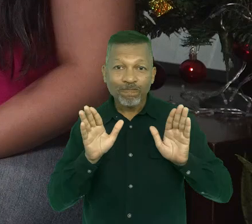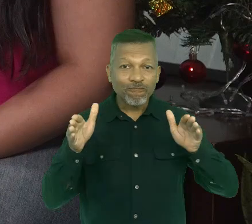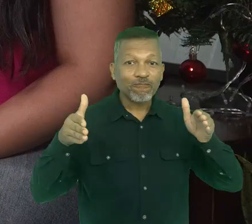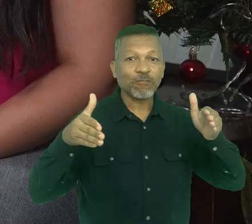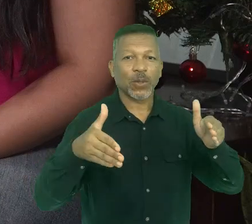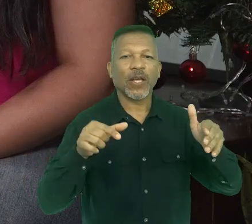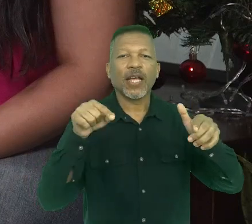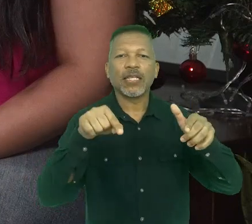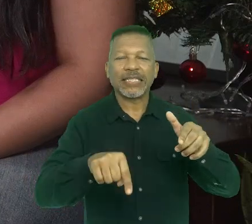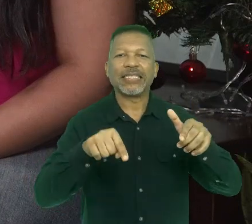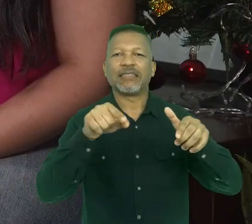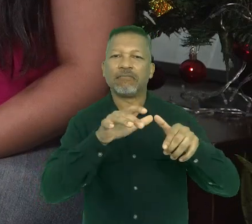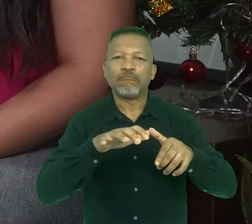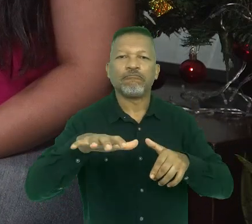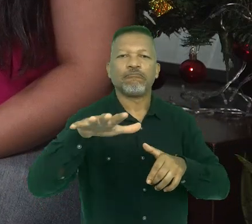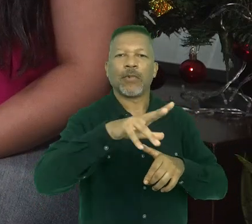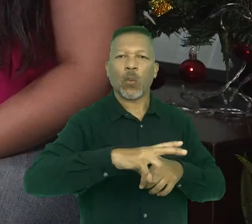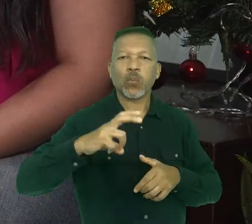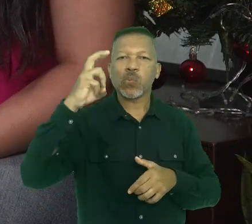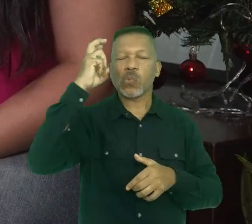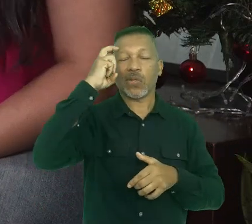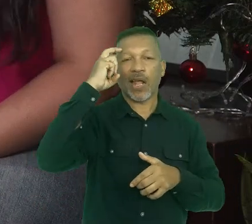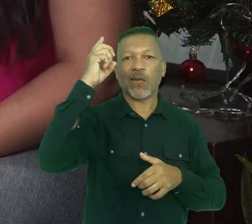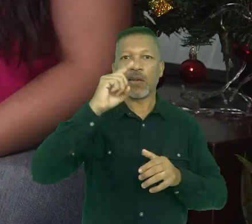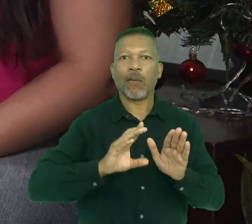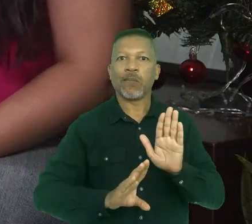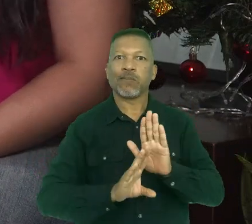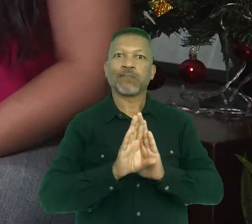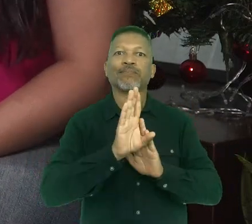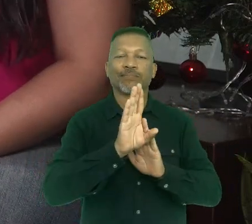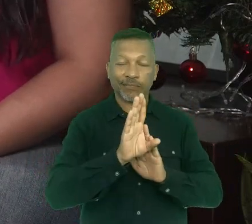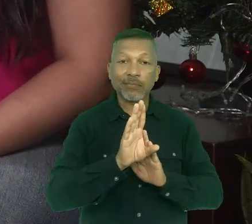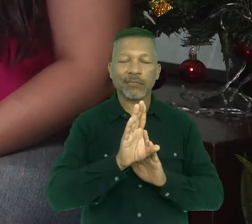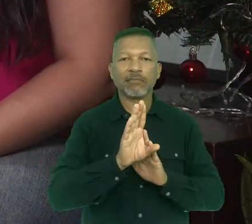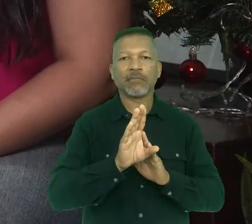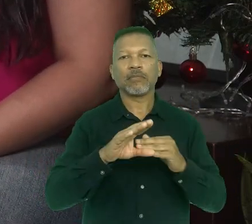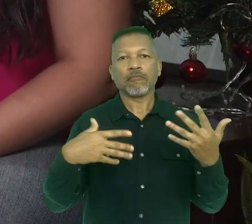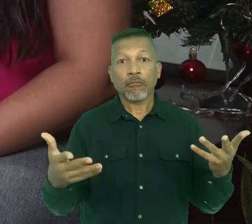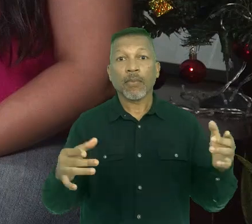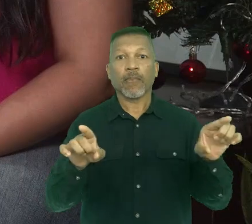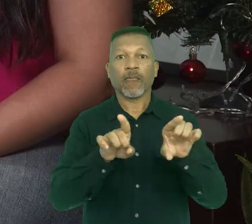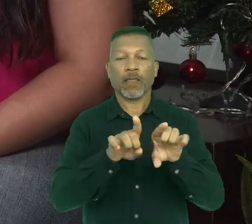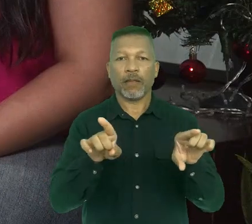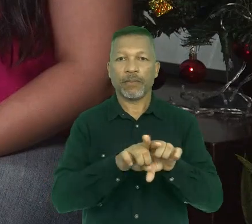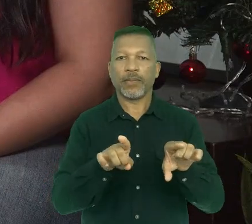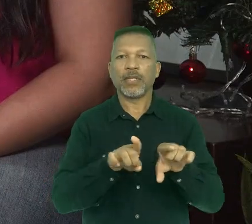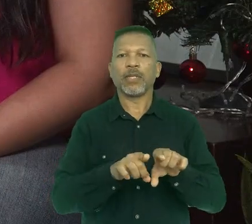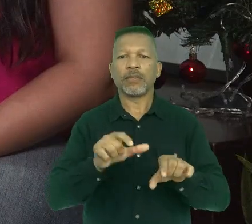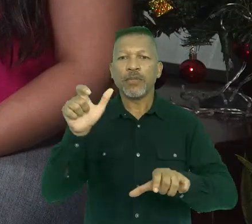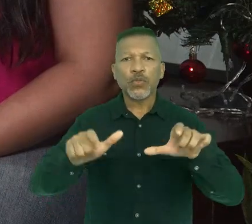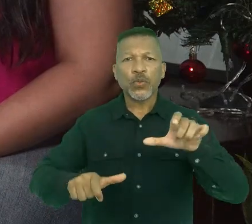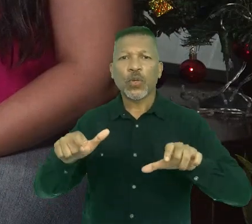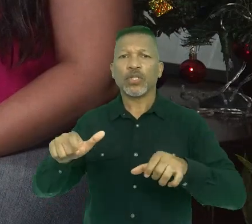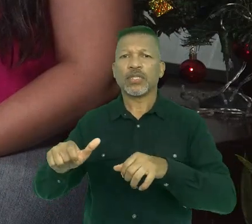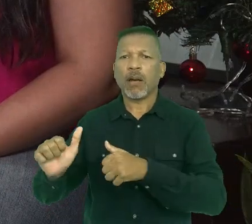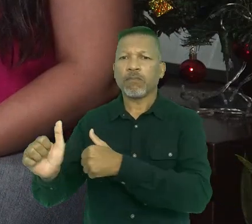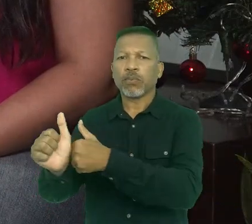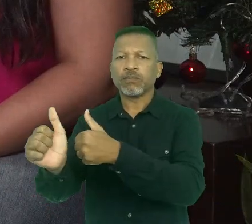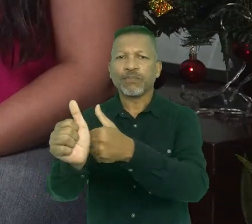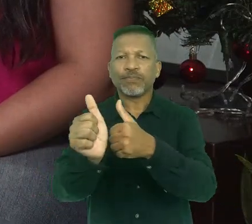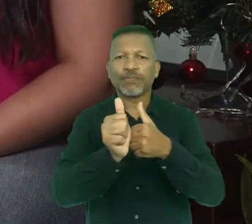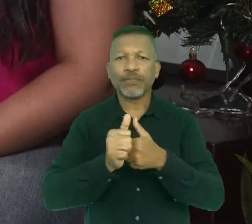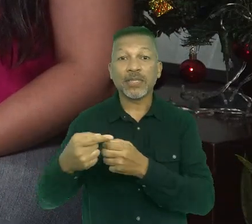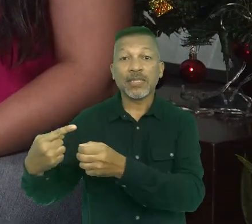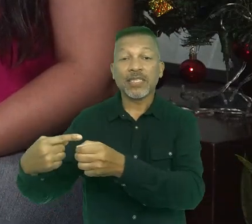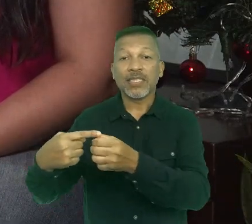cá, né? Que o cenário cultural, ele cresça cada vez mais e que tanto, né, os habitantes da cidade, quem